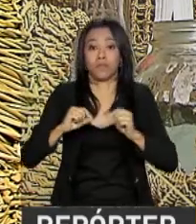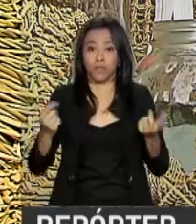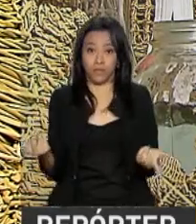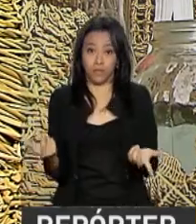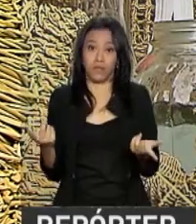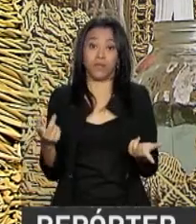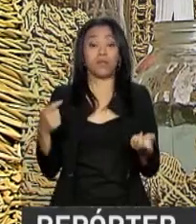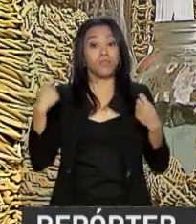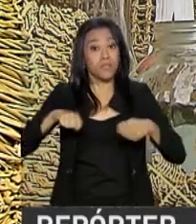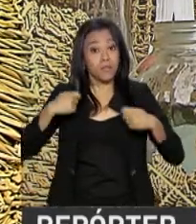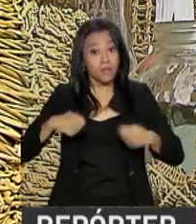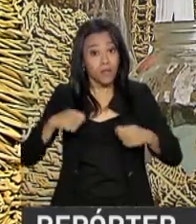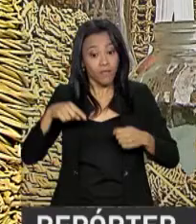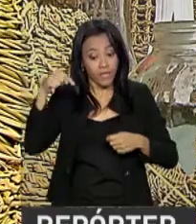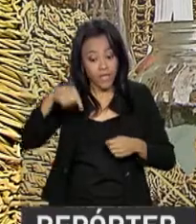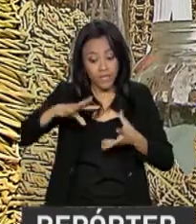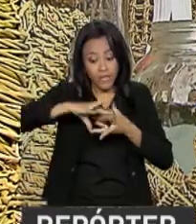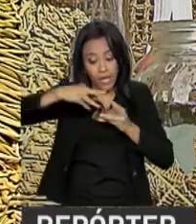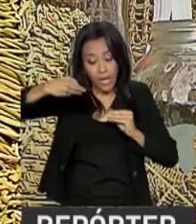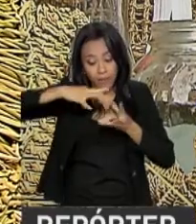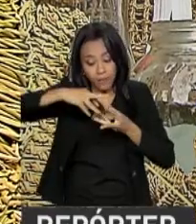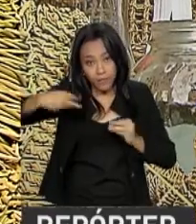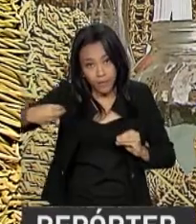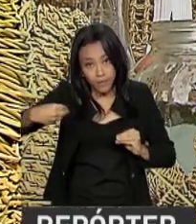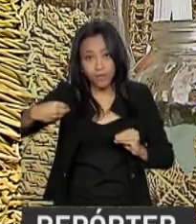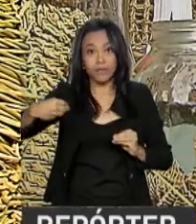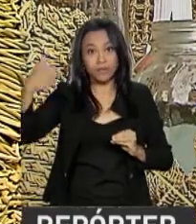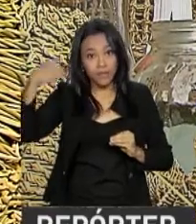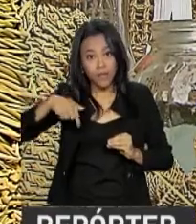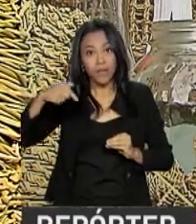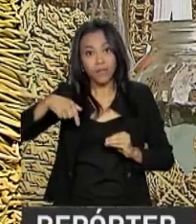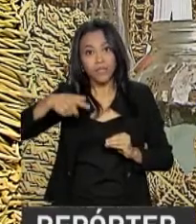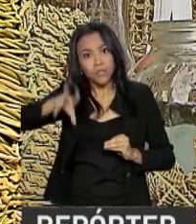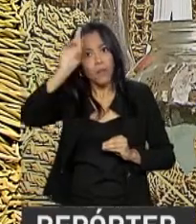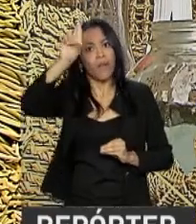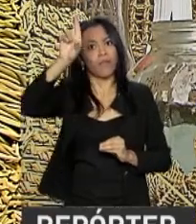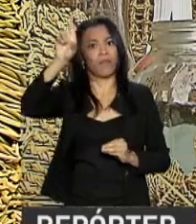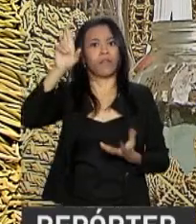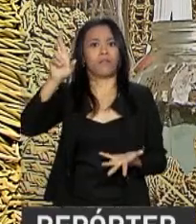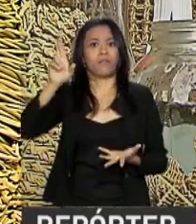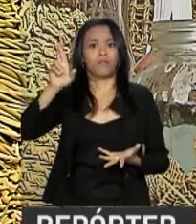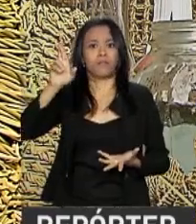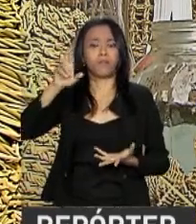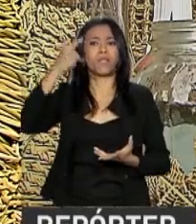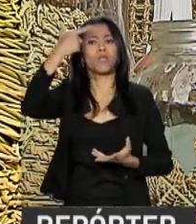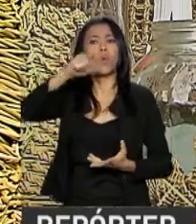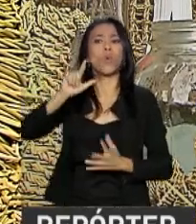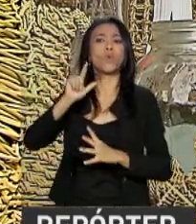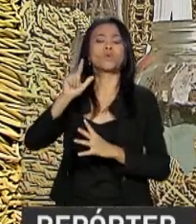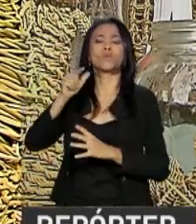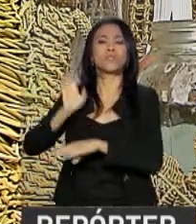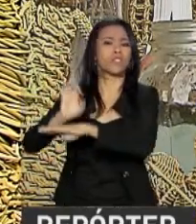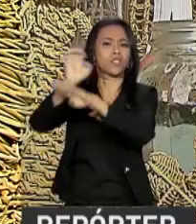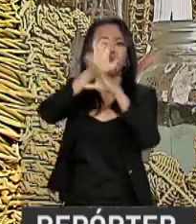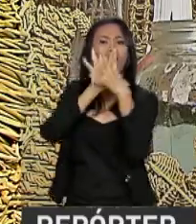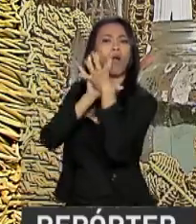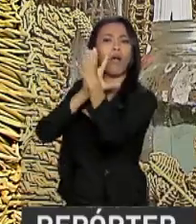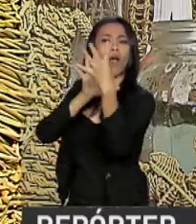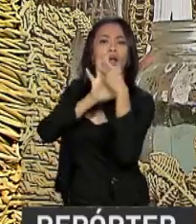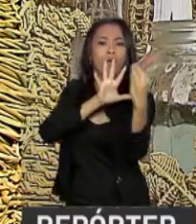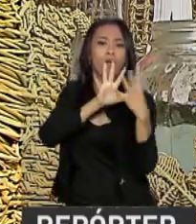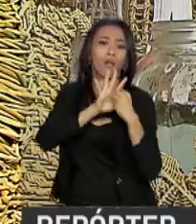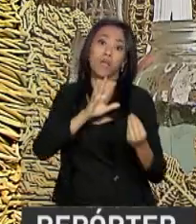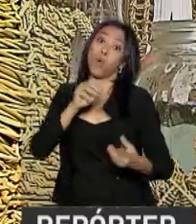tornar esse capim é culturalmente uma referência dessa região para que outros estados para que outros países